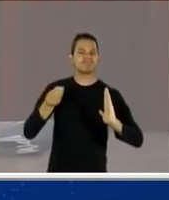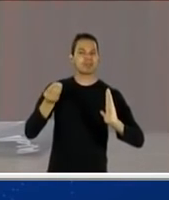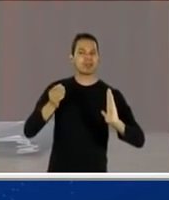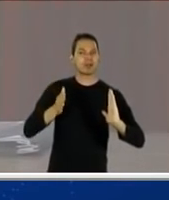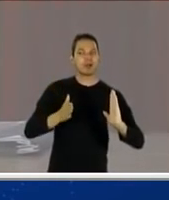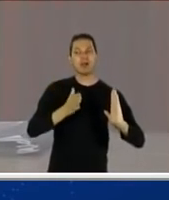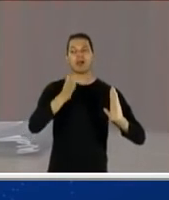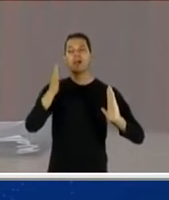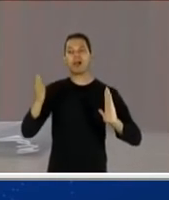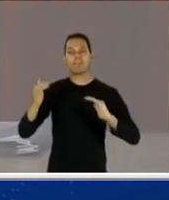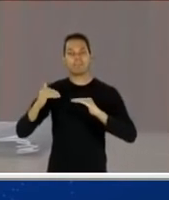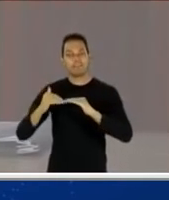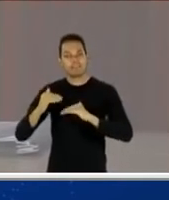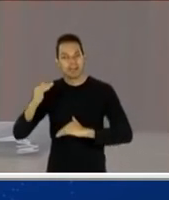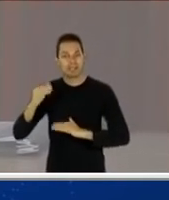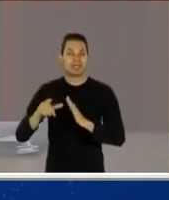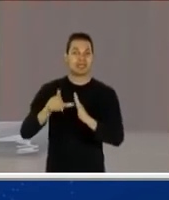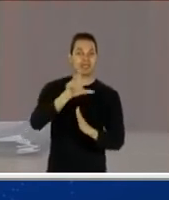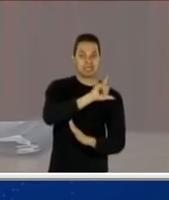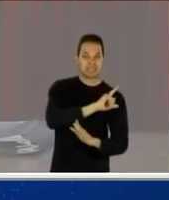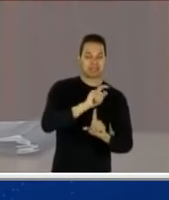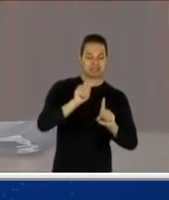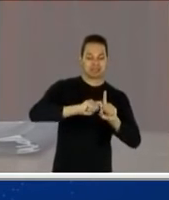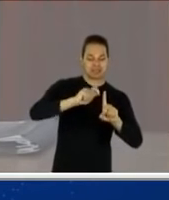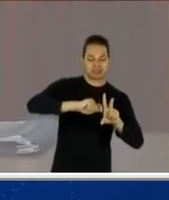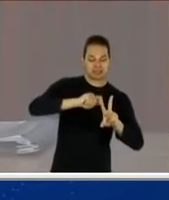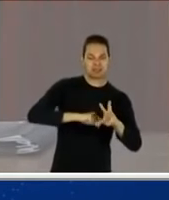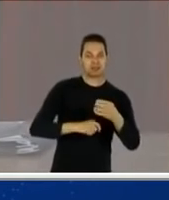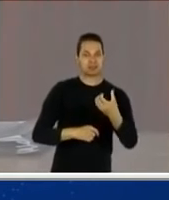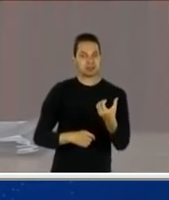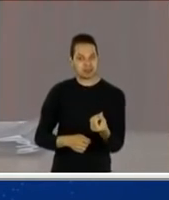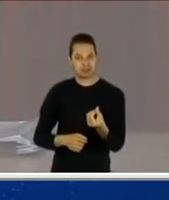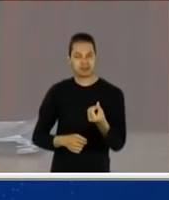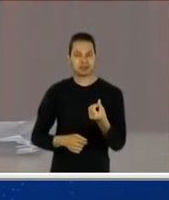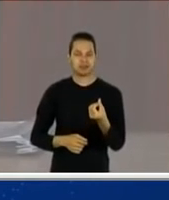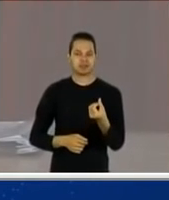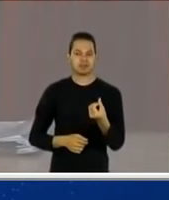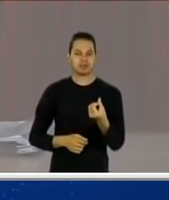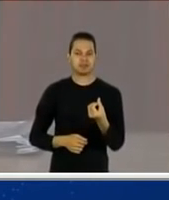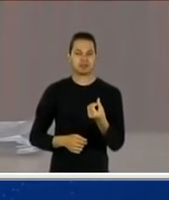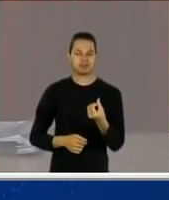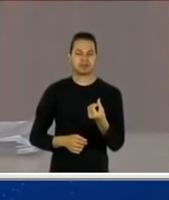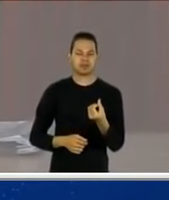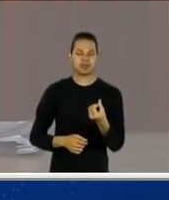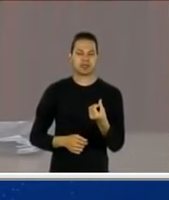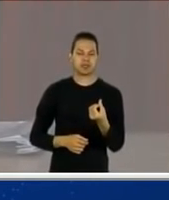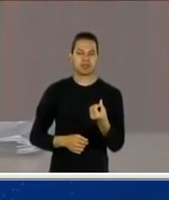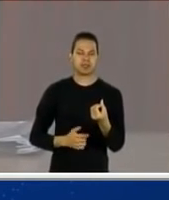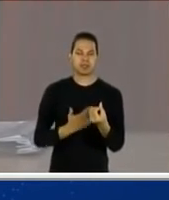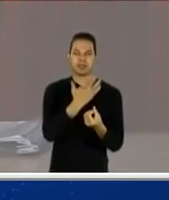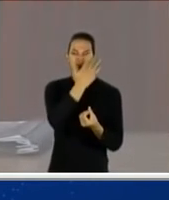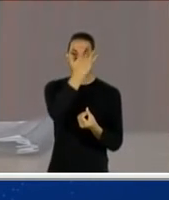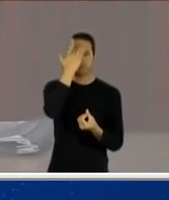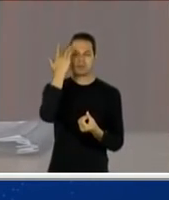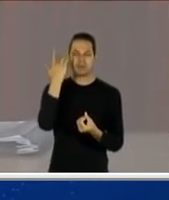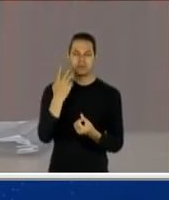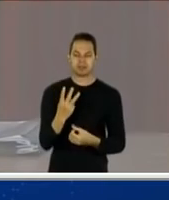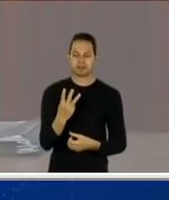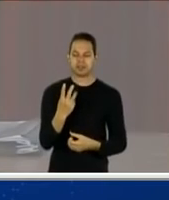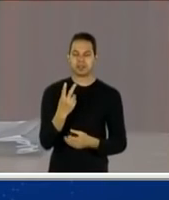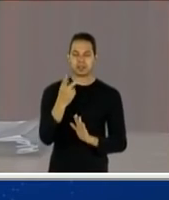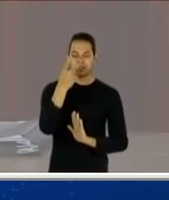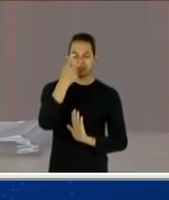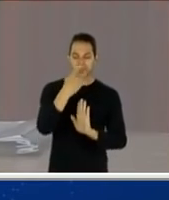sem justificativa sem isso que eu tô dizendo a preocupação em demonstrar de maneira